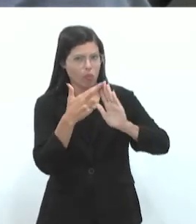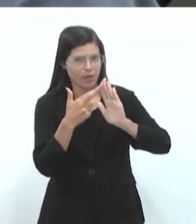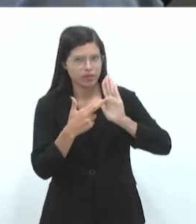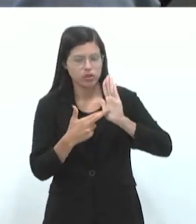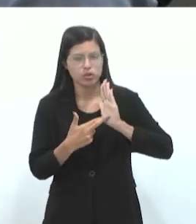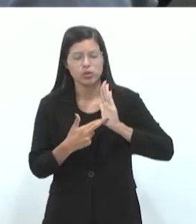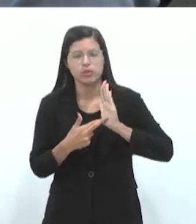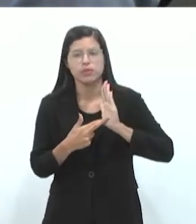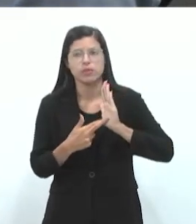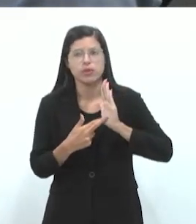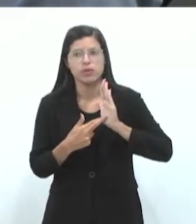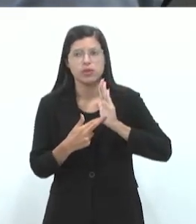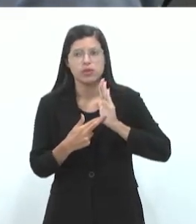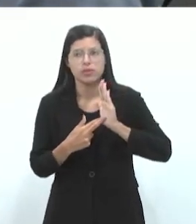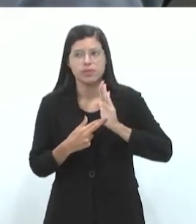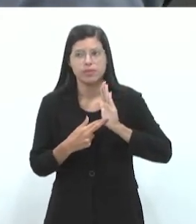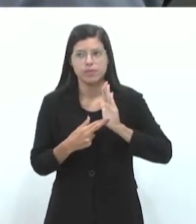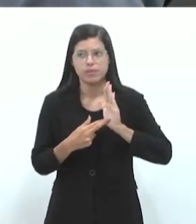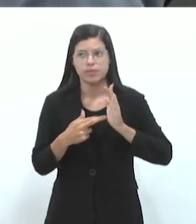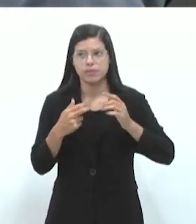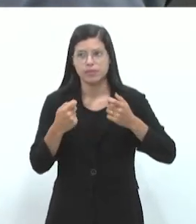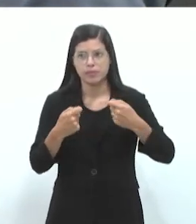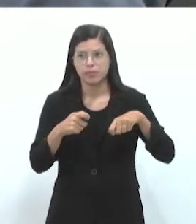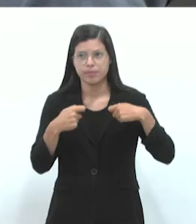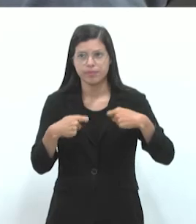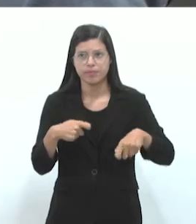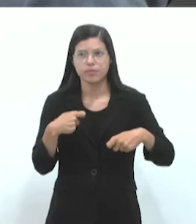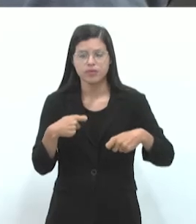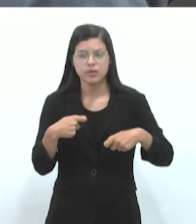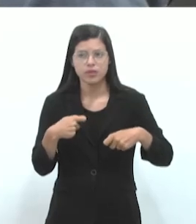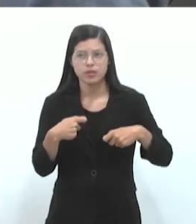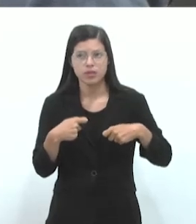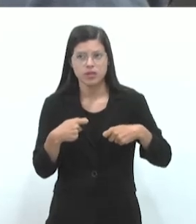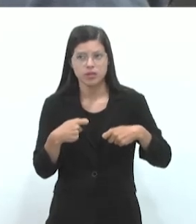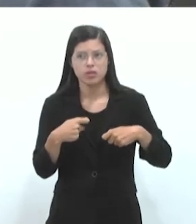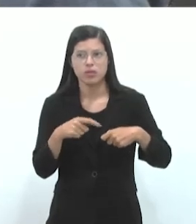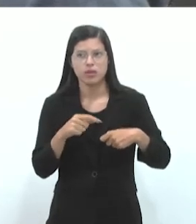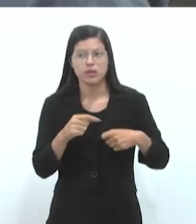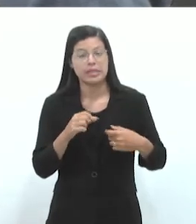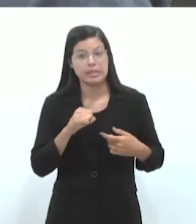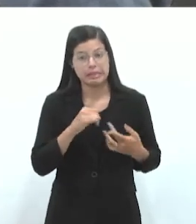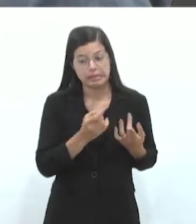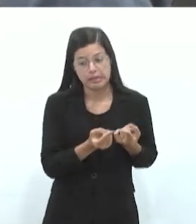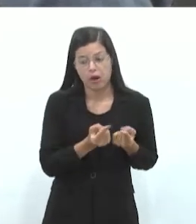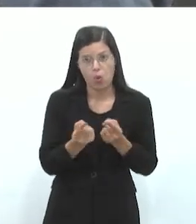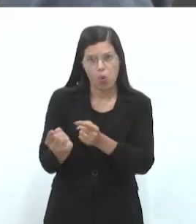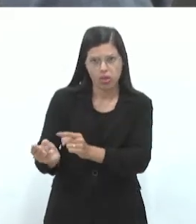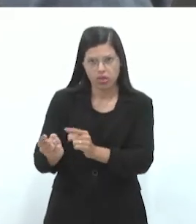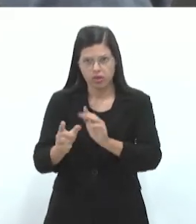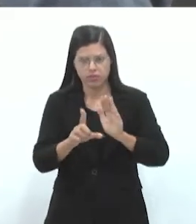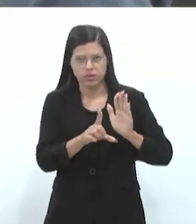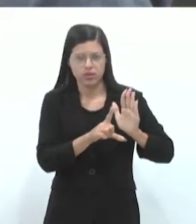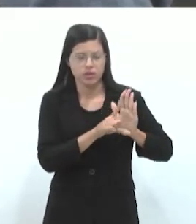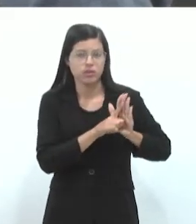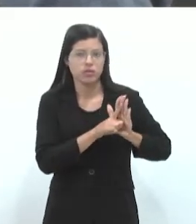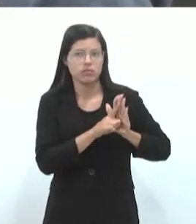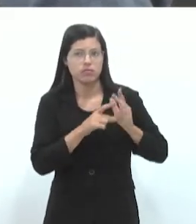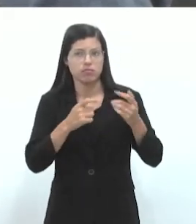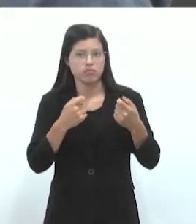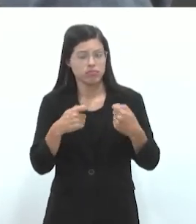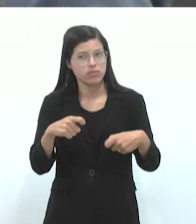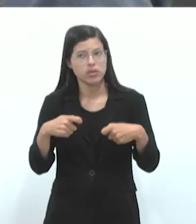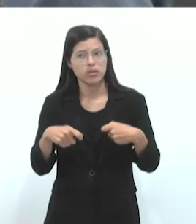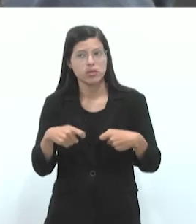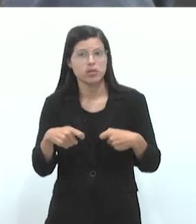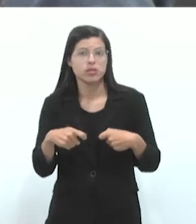ser normativo, ele tem que, se está confrontando o desejo de uma lei, ele tem que ser submetido